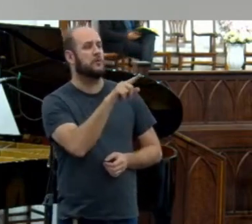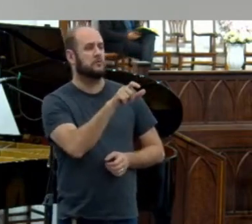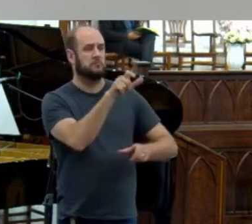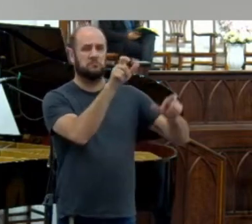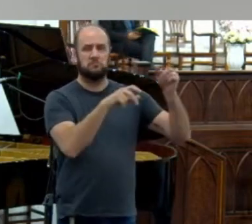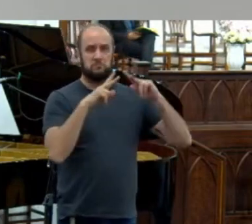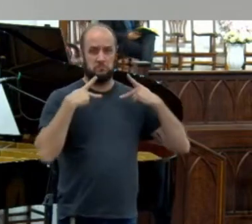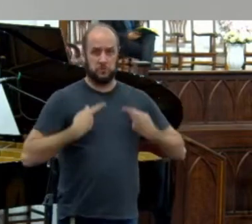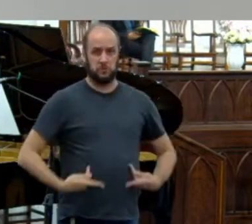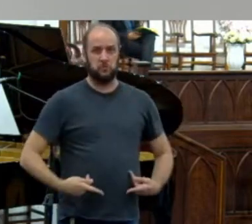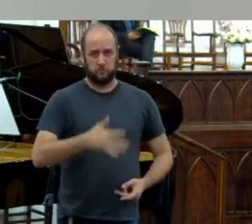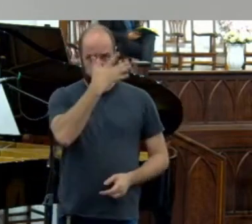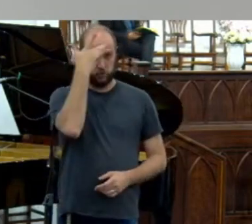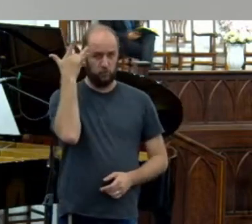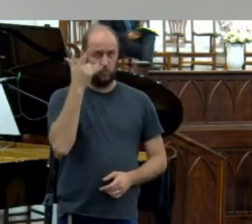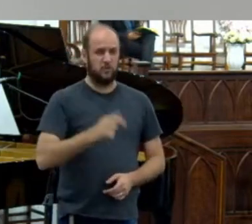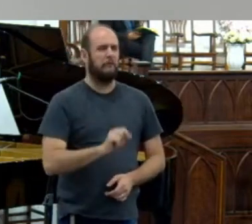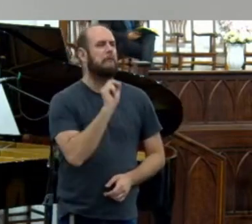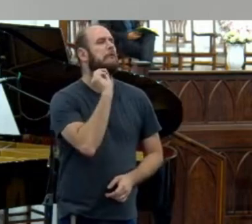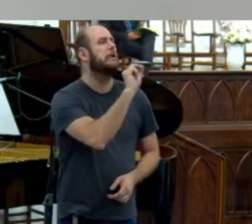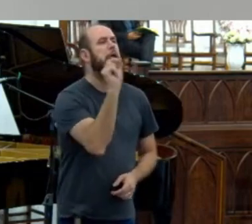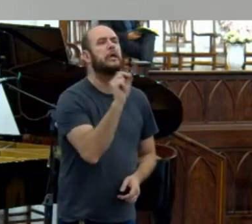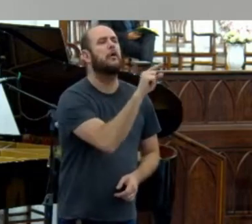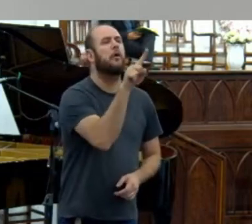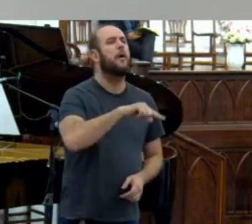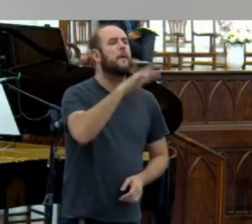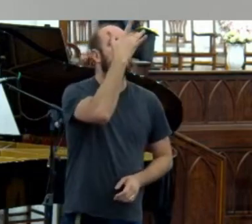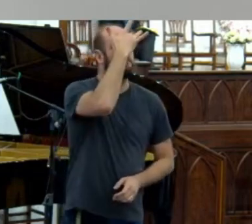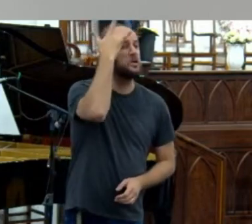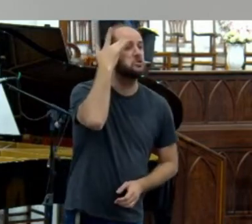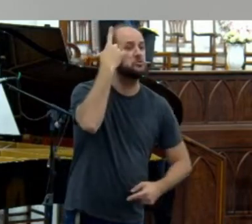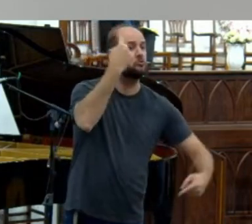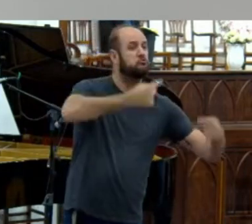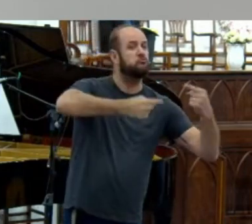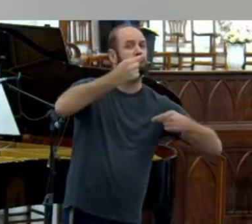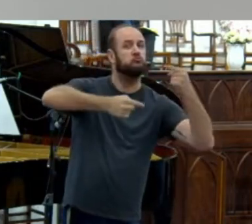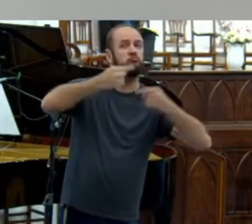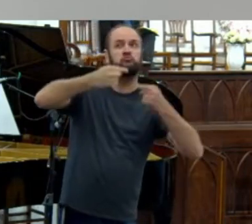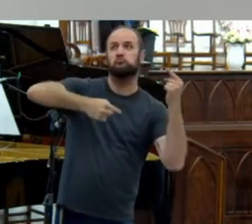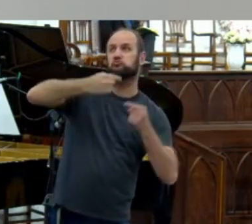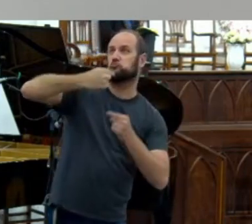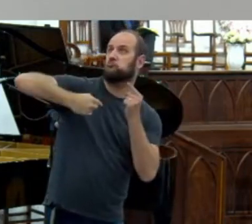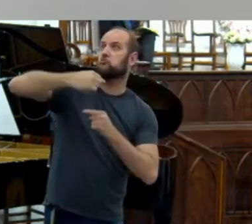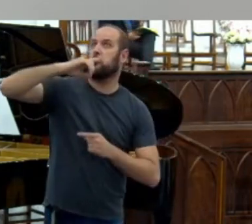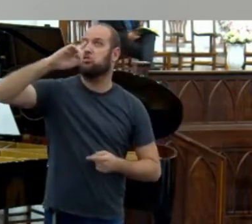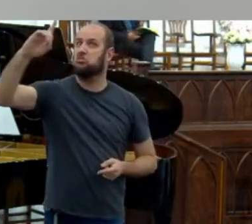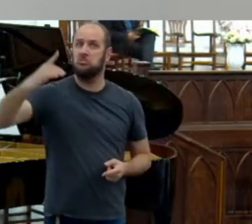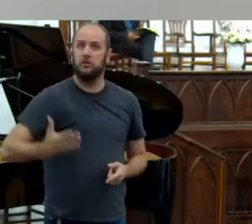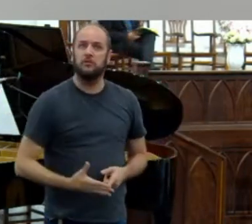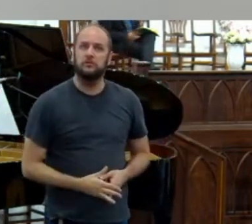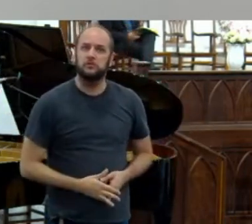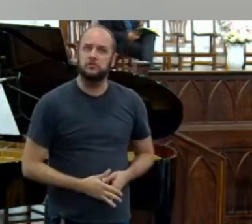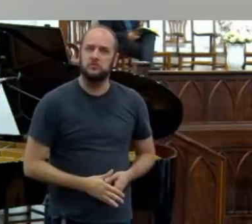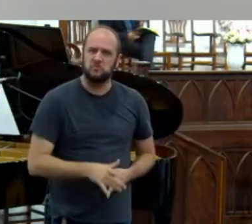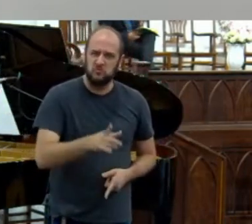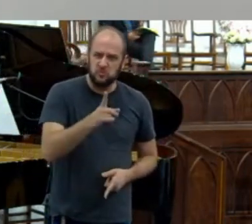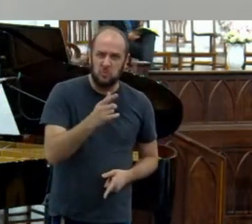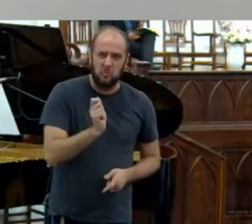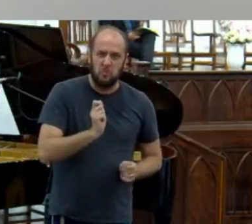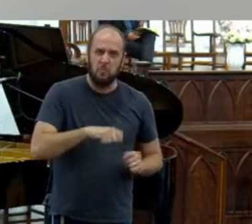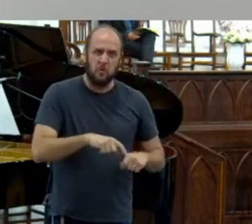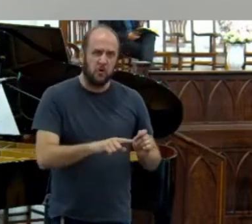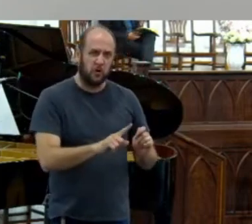não é macho. Quem és tu, ó homem, para discutires com Deus? Porventura pode o